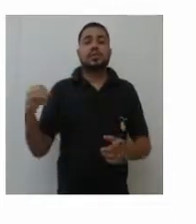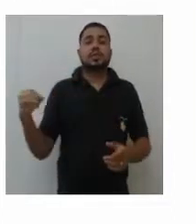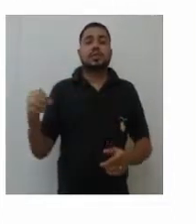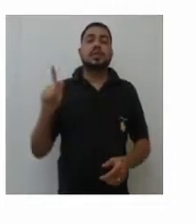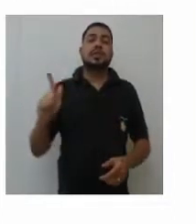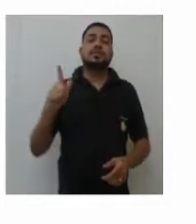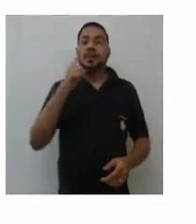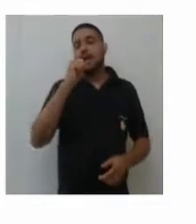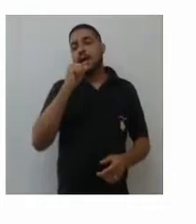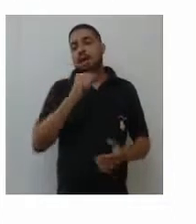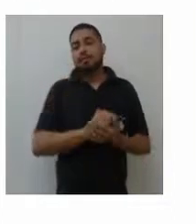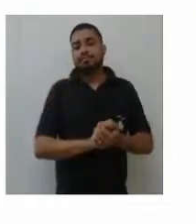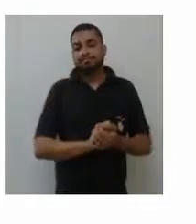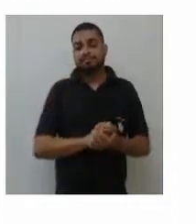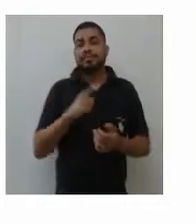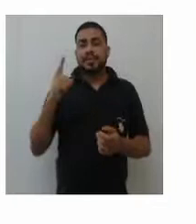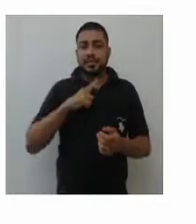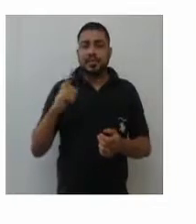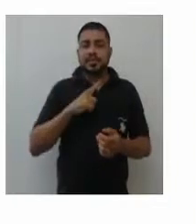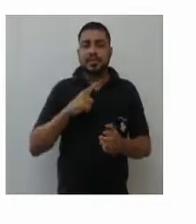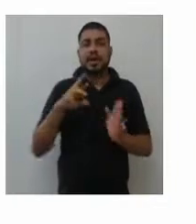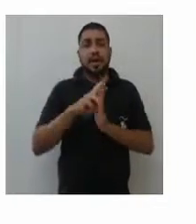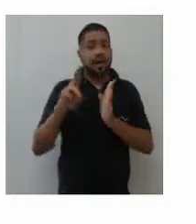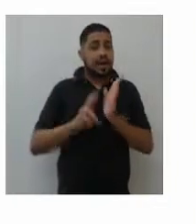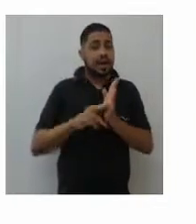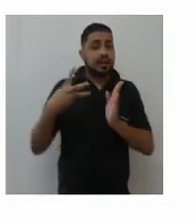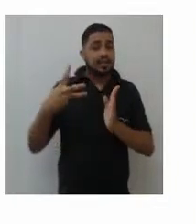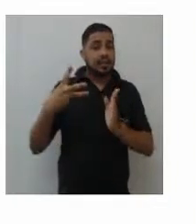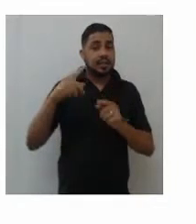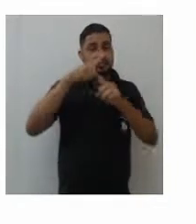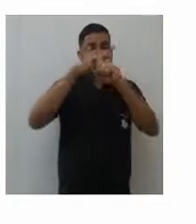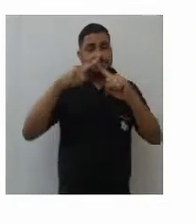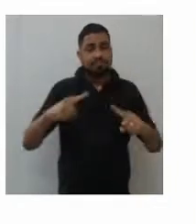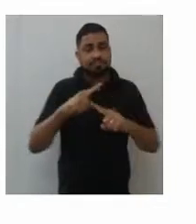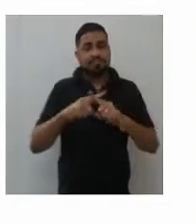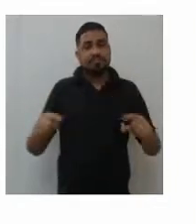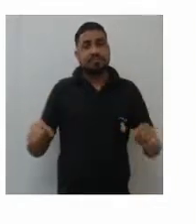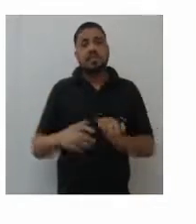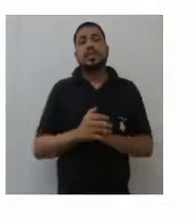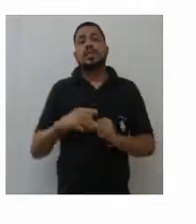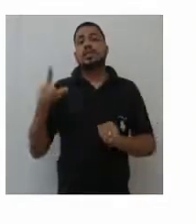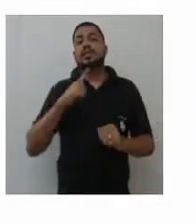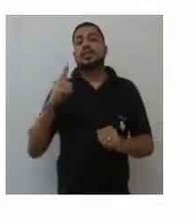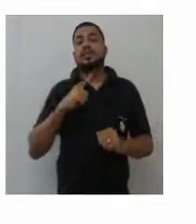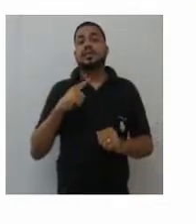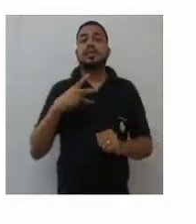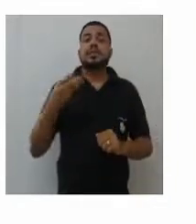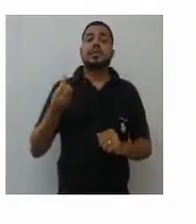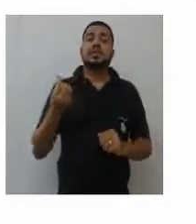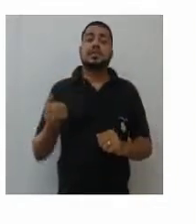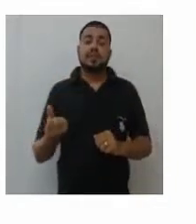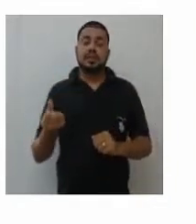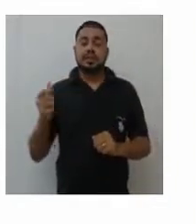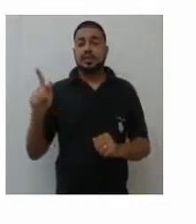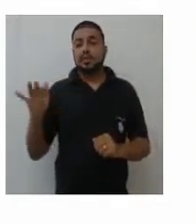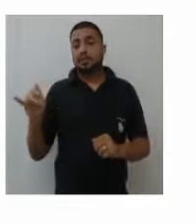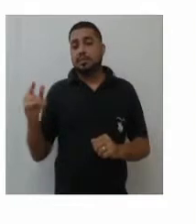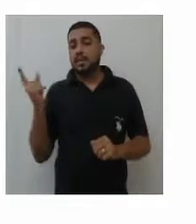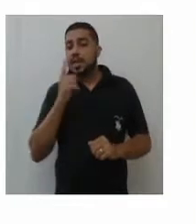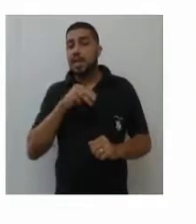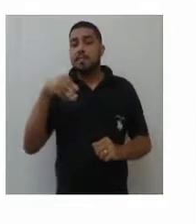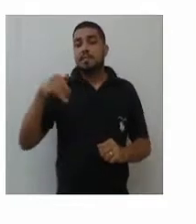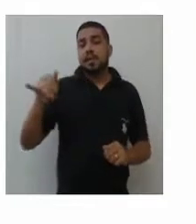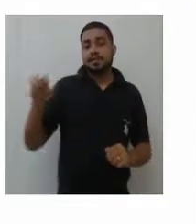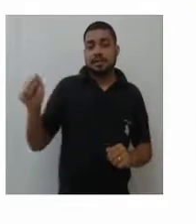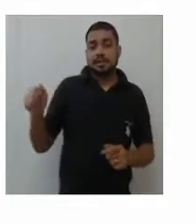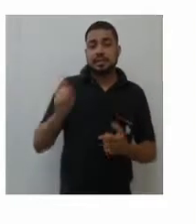água? Nós temos uma regra de 3. Então, nós vamos colocar assim, ó, 36 gramas está para a massa que nós queremos encontrar,